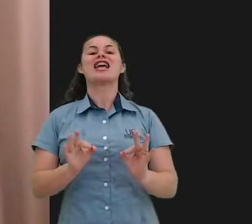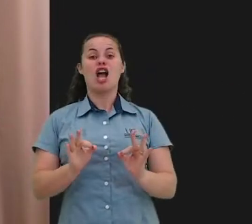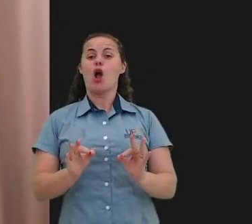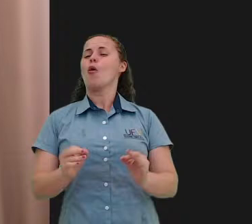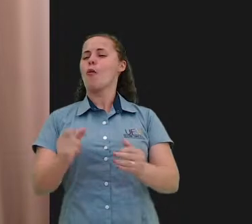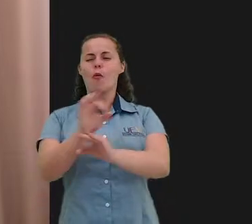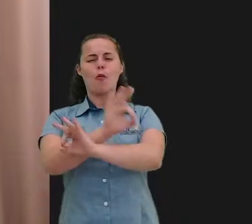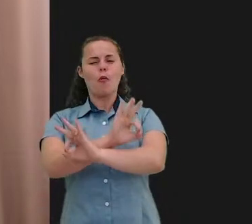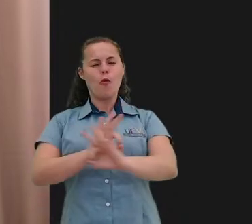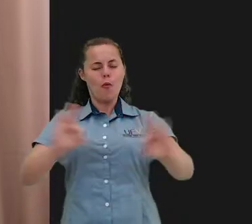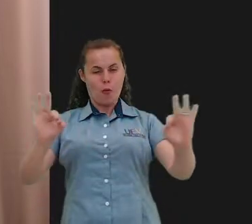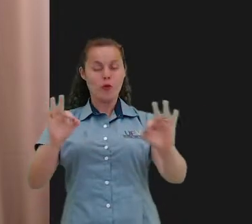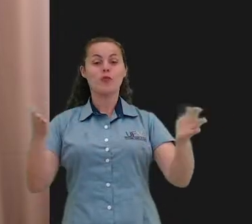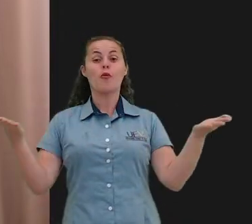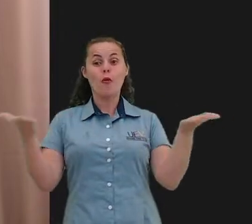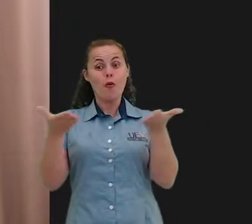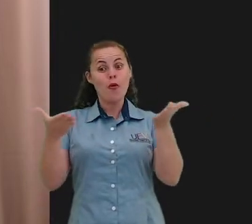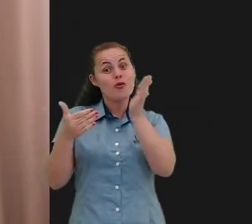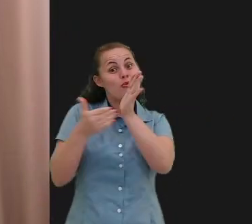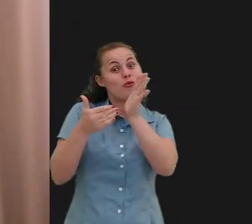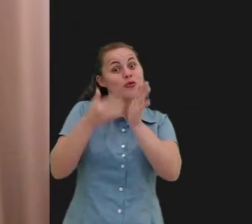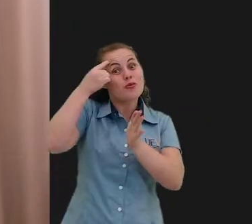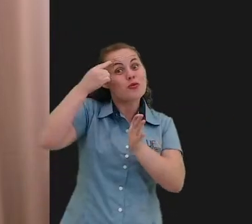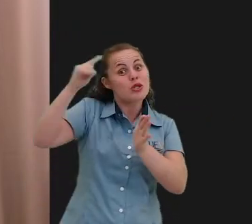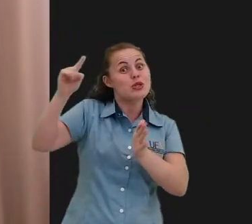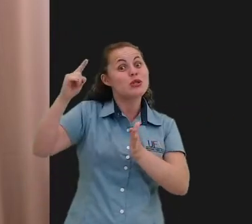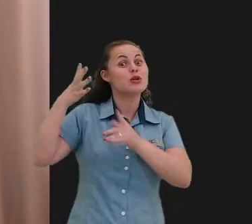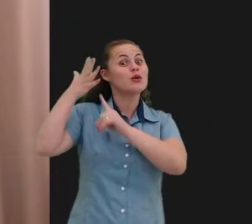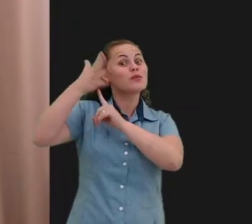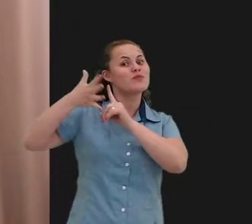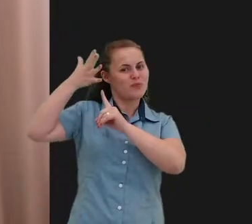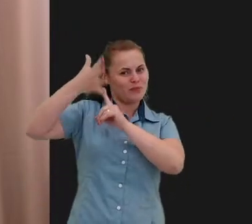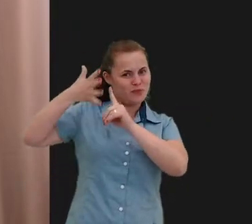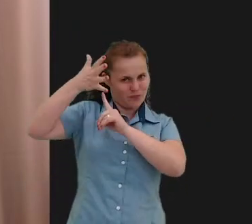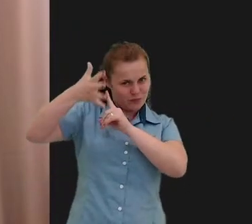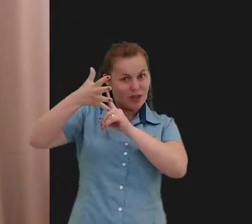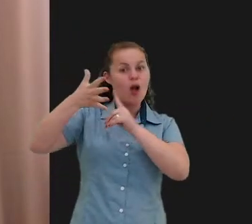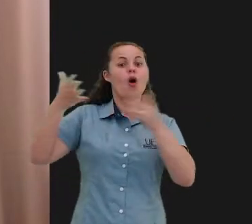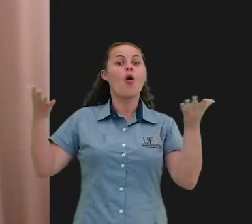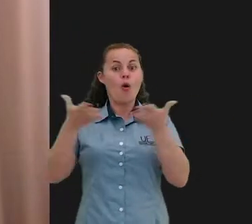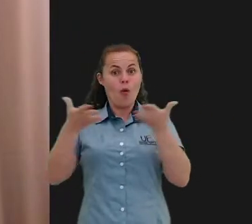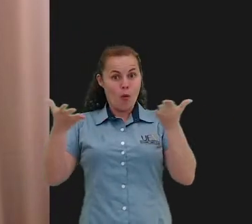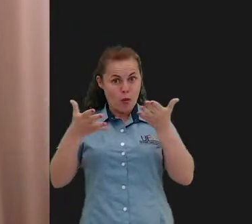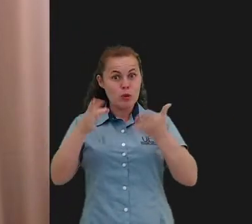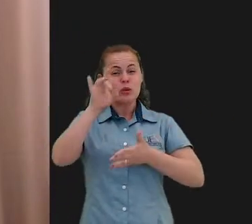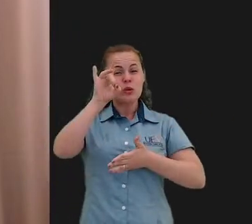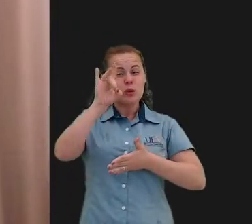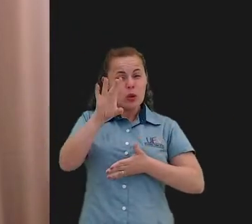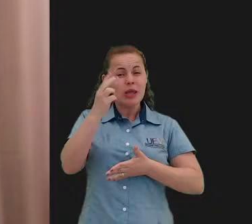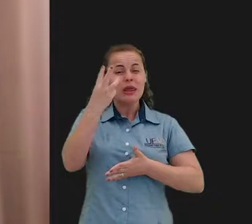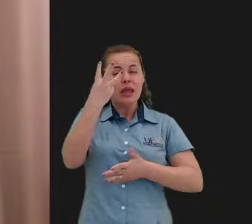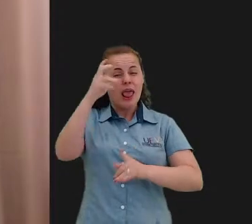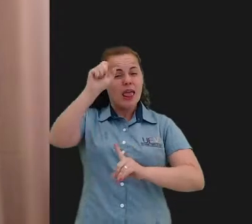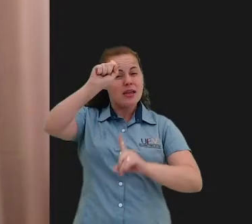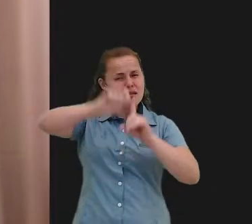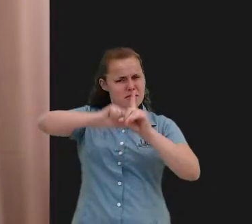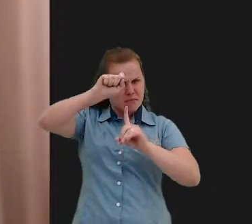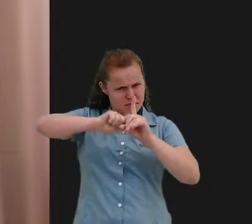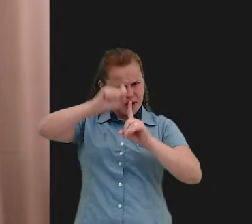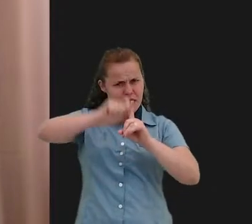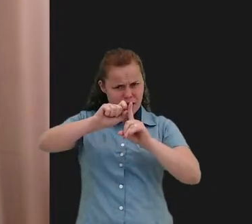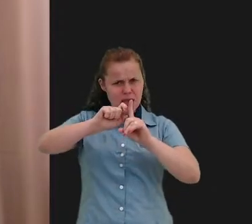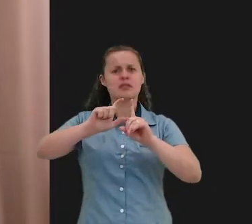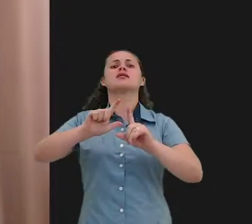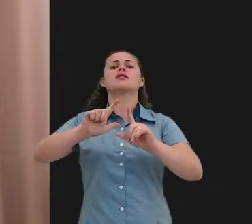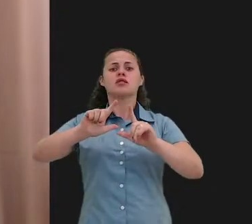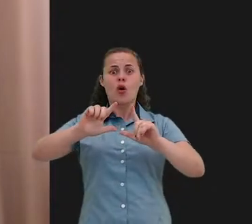que chegamos hoje ao último dia de nosso evento. Conseguimos, em apenas 3 meses, vencer o